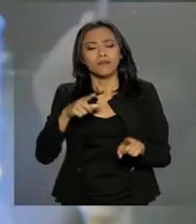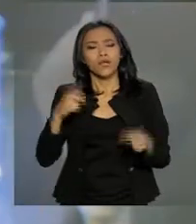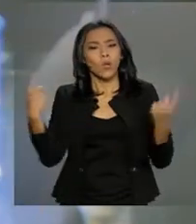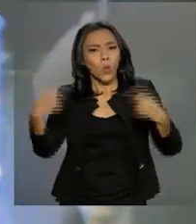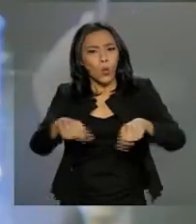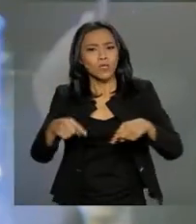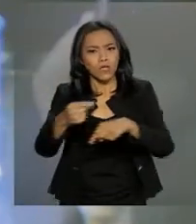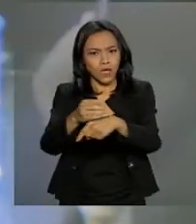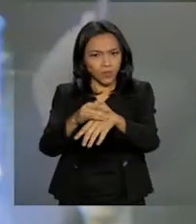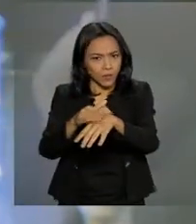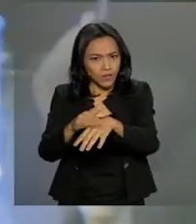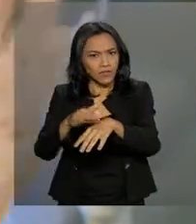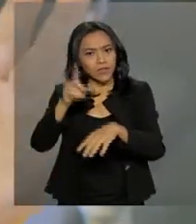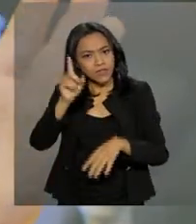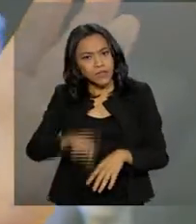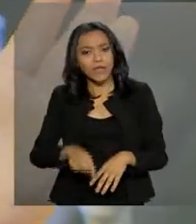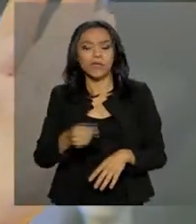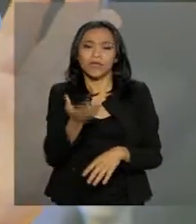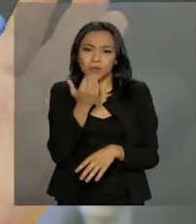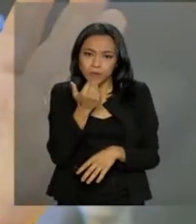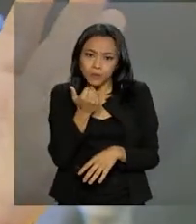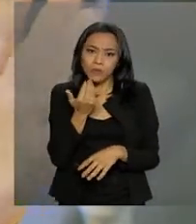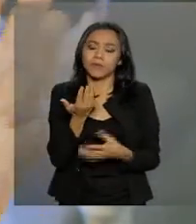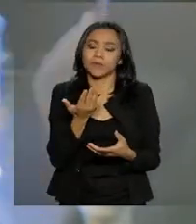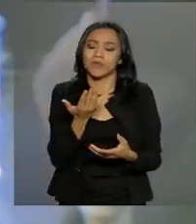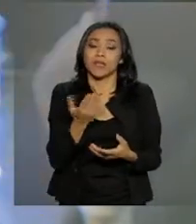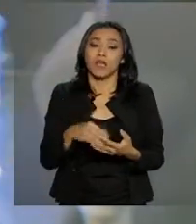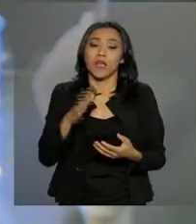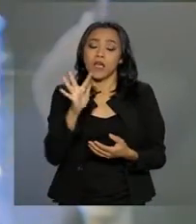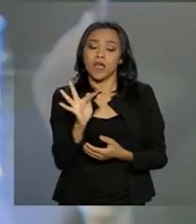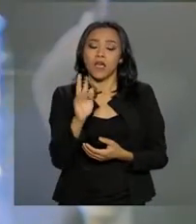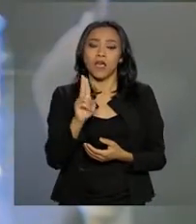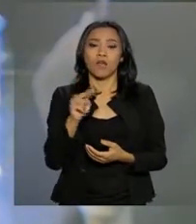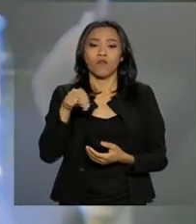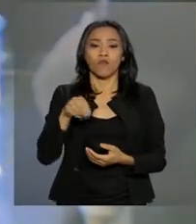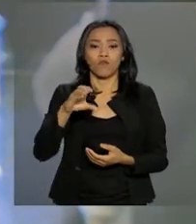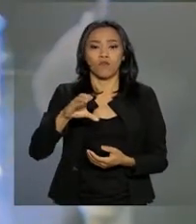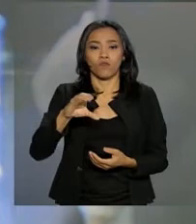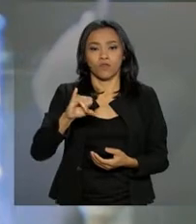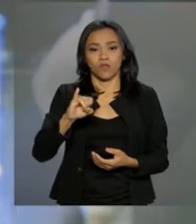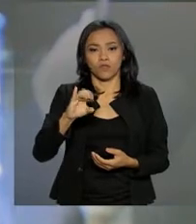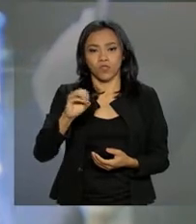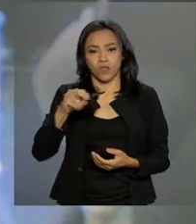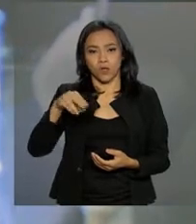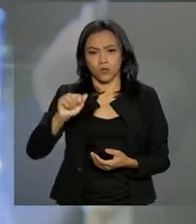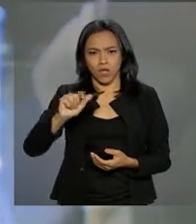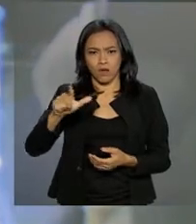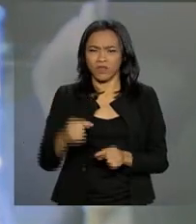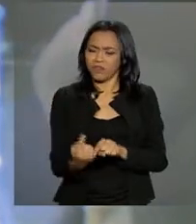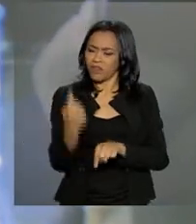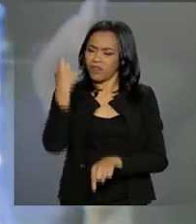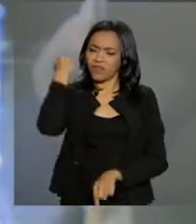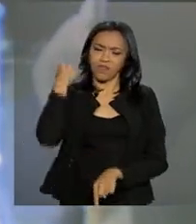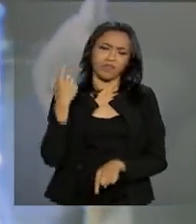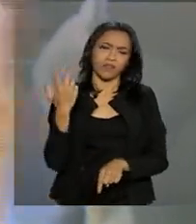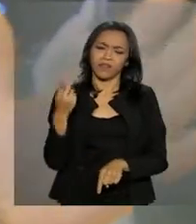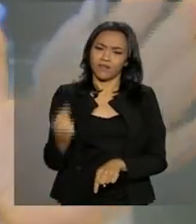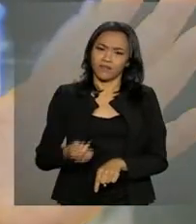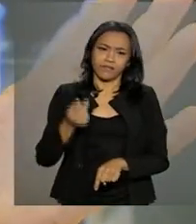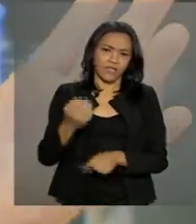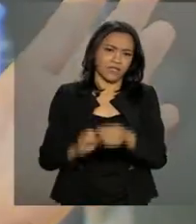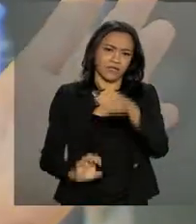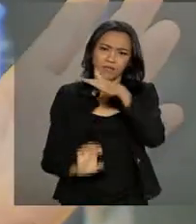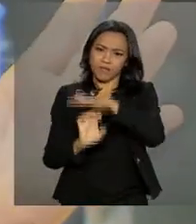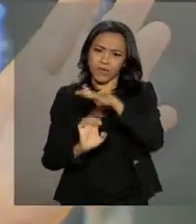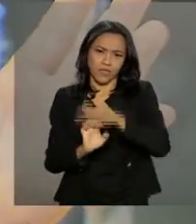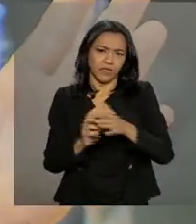são os chamados alimentos funcionais. Então, a Embrapa trabalha desde fungos ou